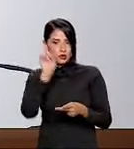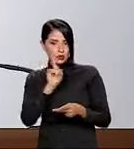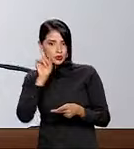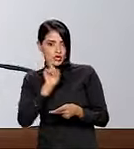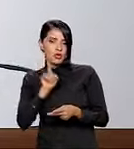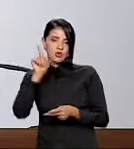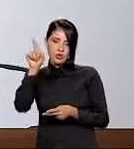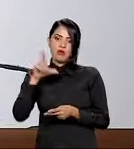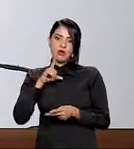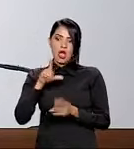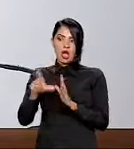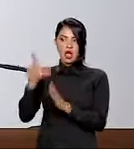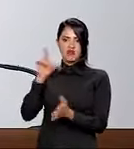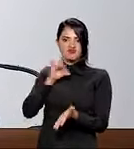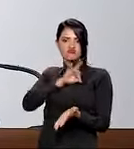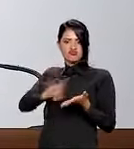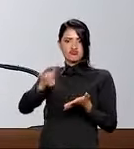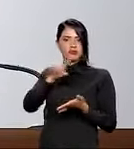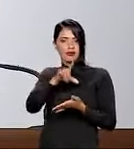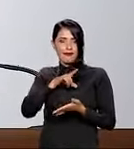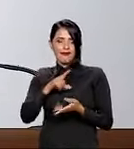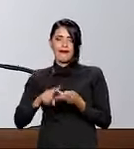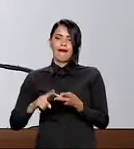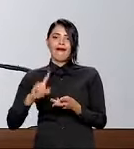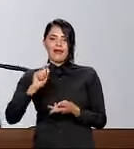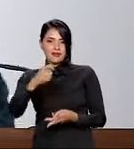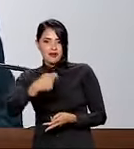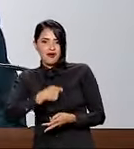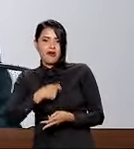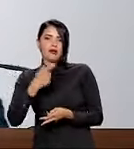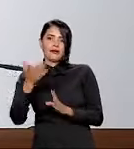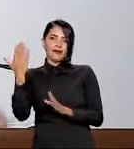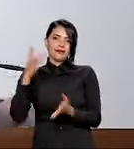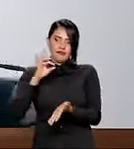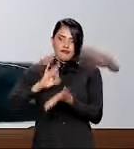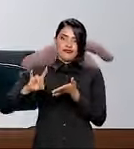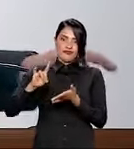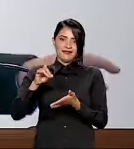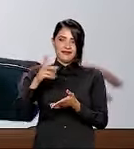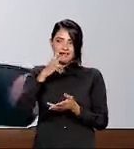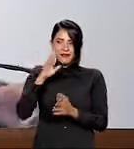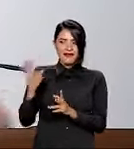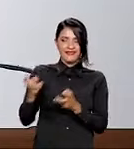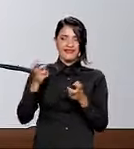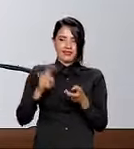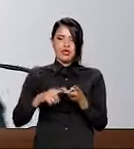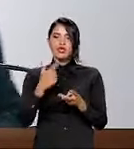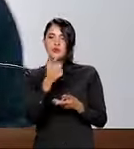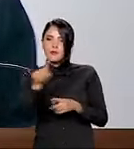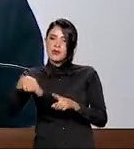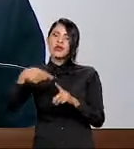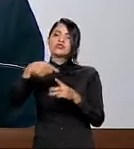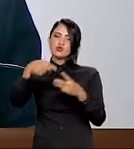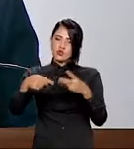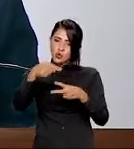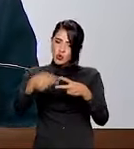era considerado inimigo, participava a Espanha, que era considerado inimigo, e participava mais dois países da América do Sul.